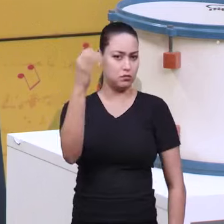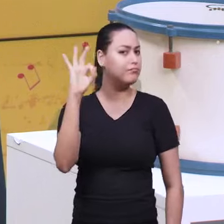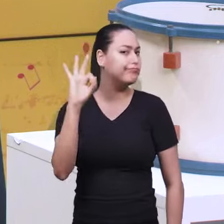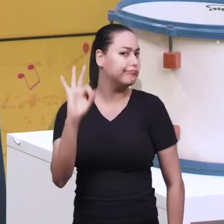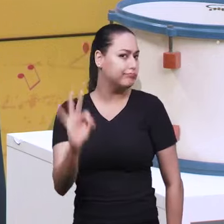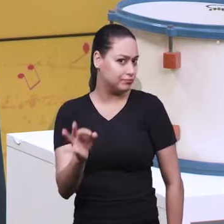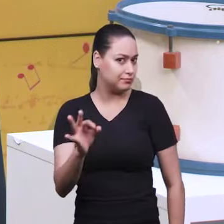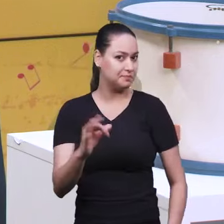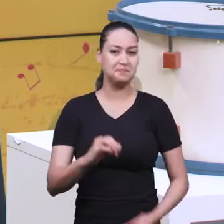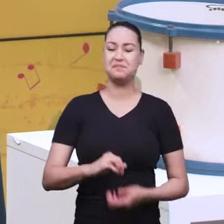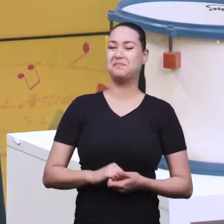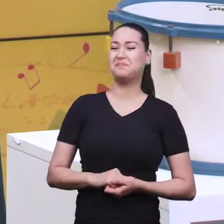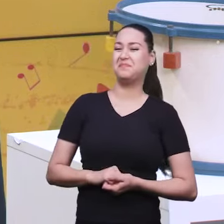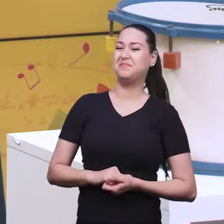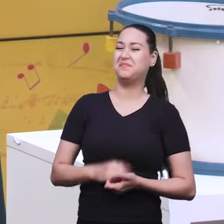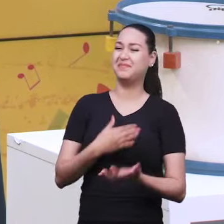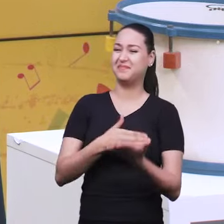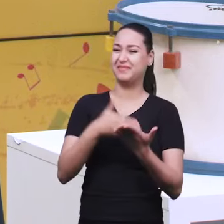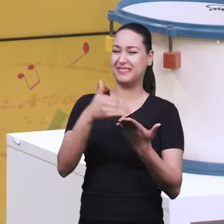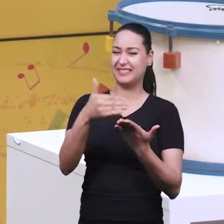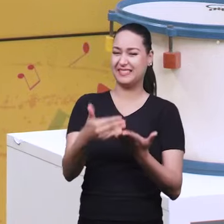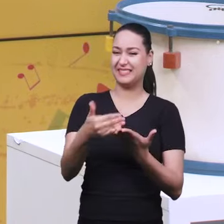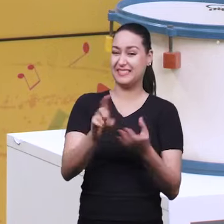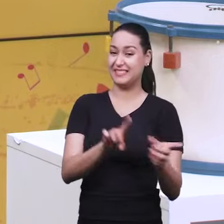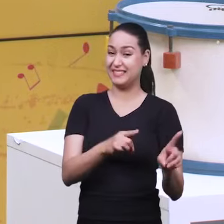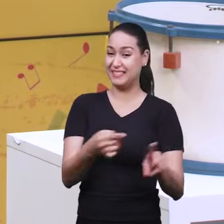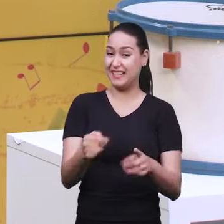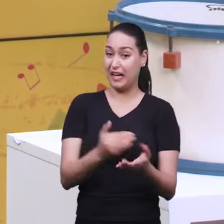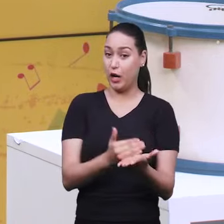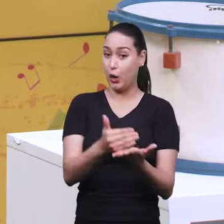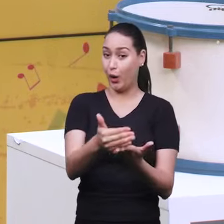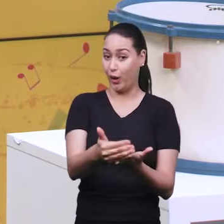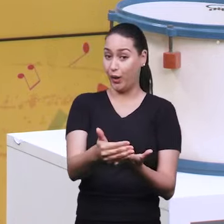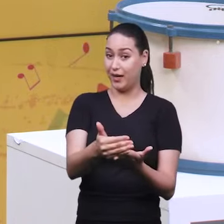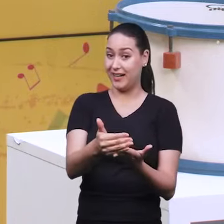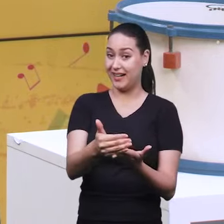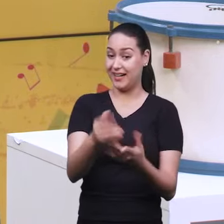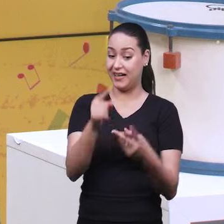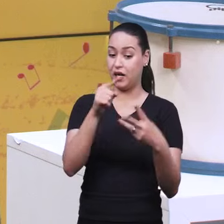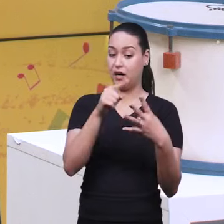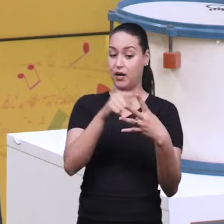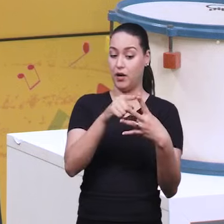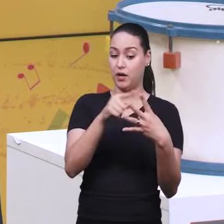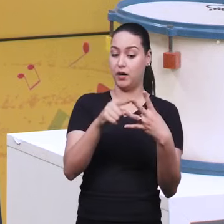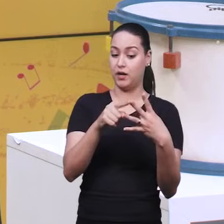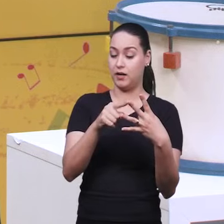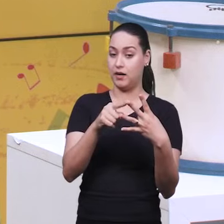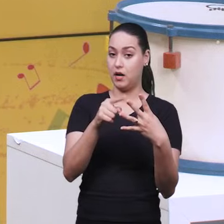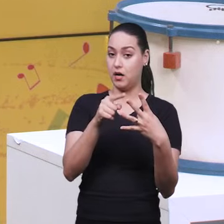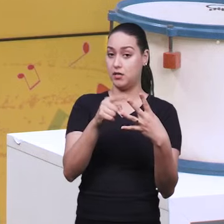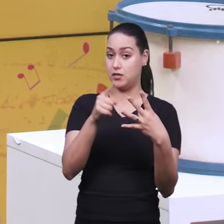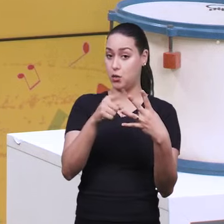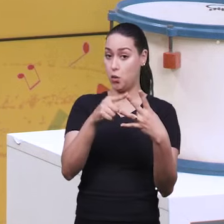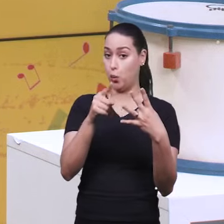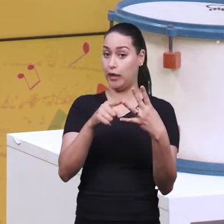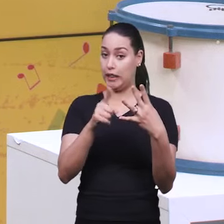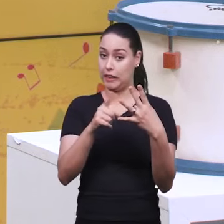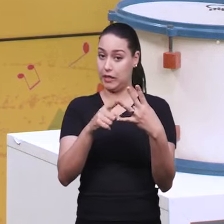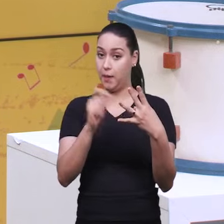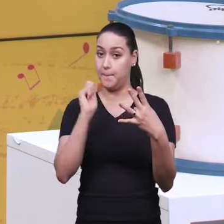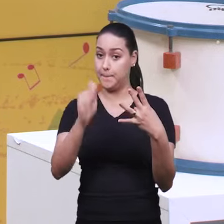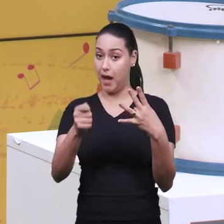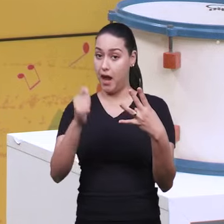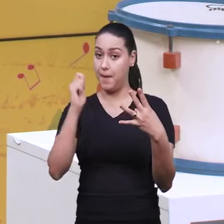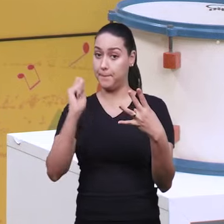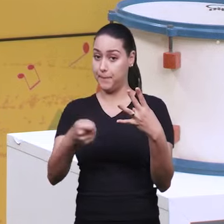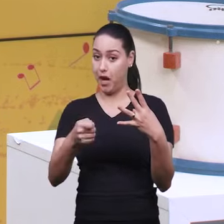mais forte, certo? Então, na introdução, vai ter o primeiro ritmo, que bate no